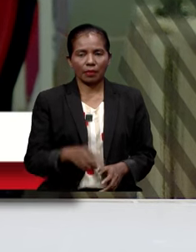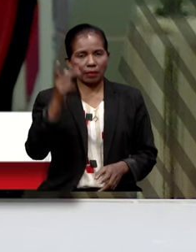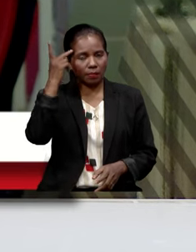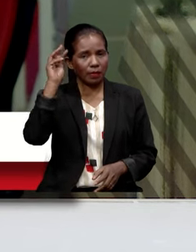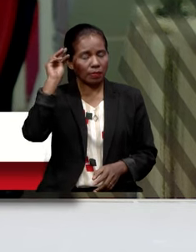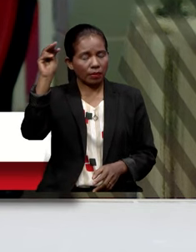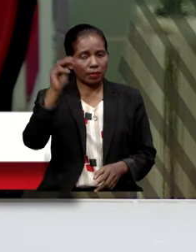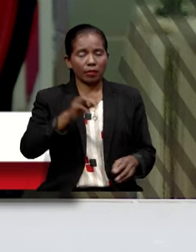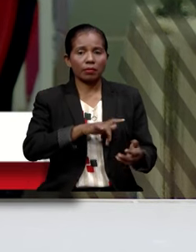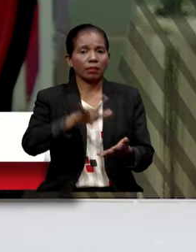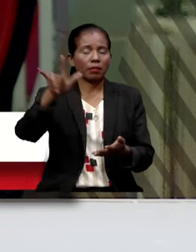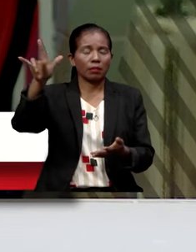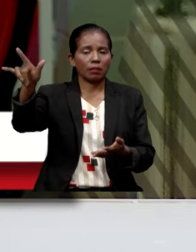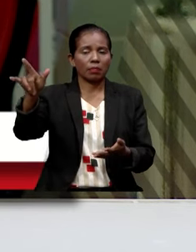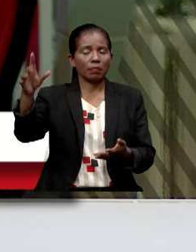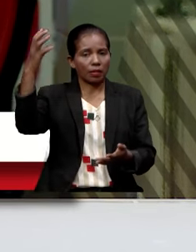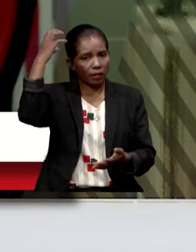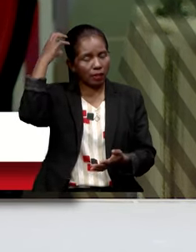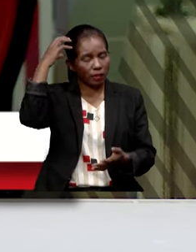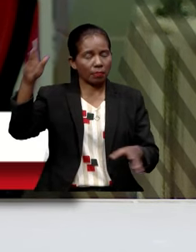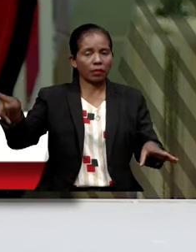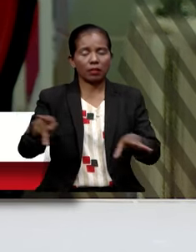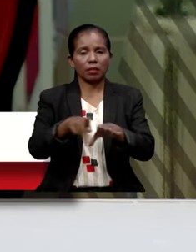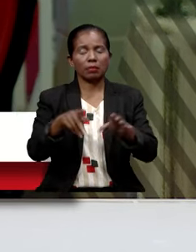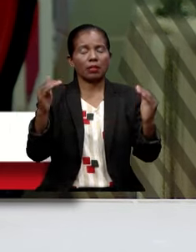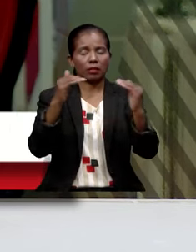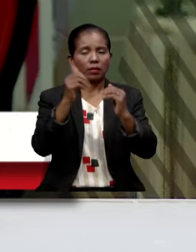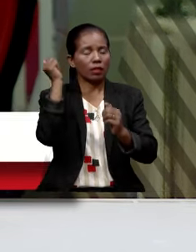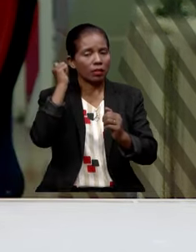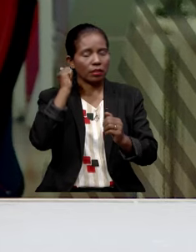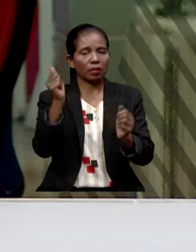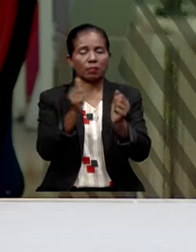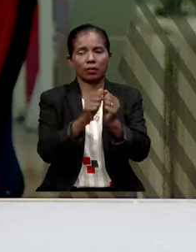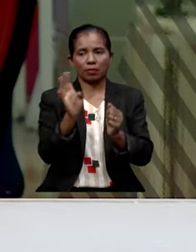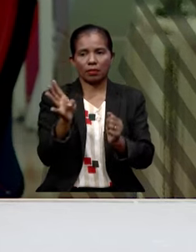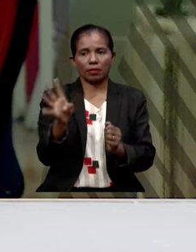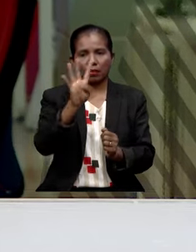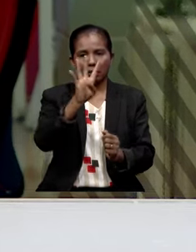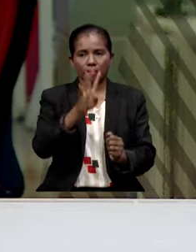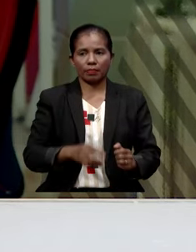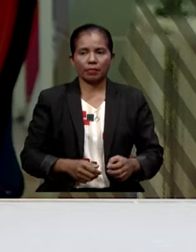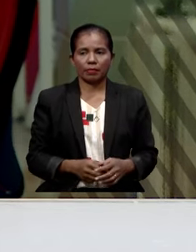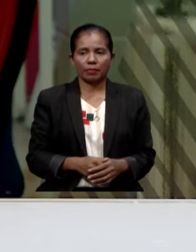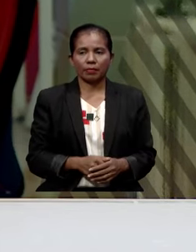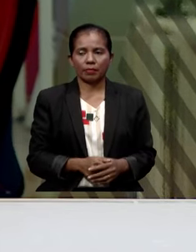Primeiro-ministro Rajloko Nabalaus participa se mira zemba da Lahatul Resin Hat.